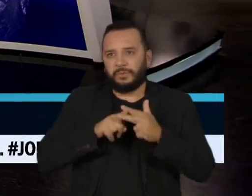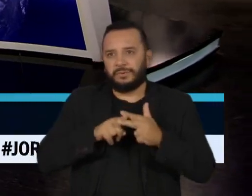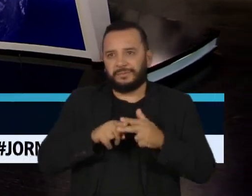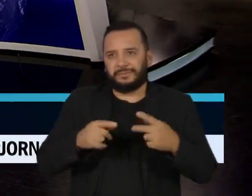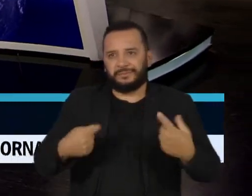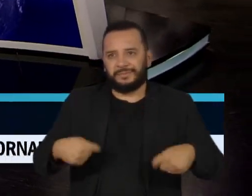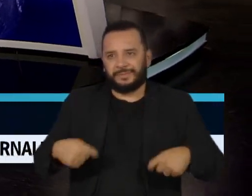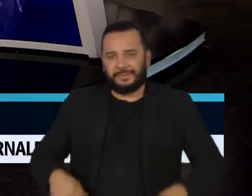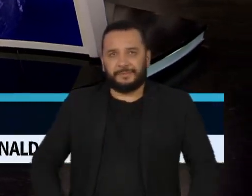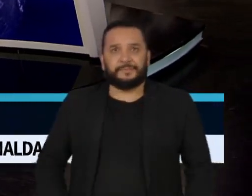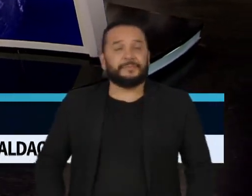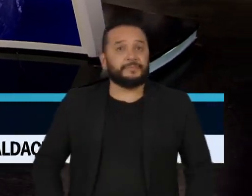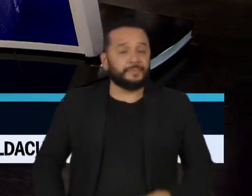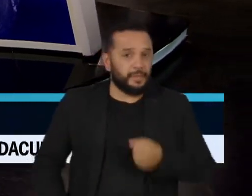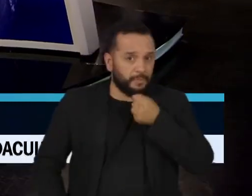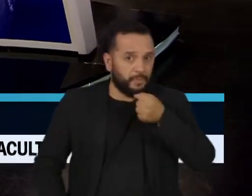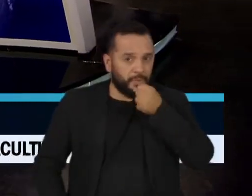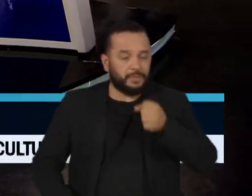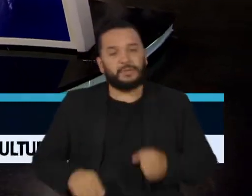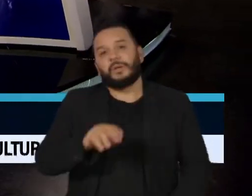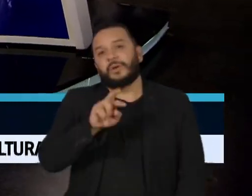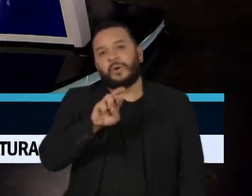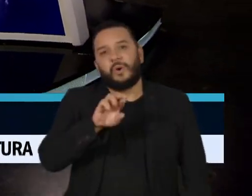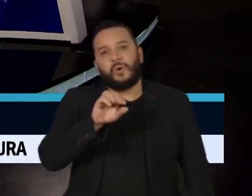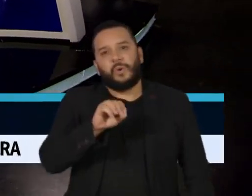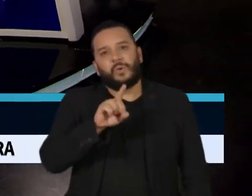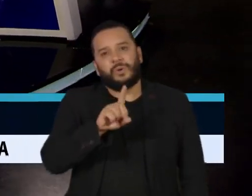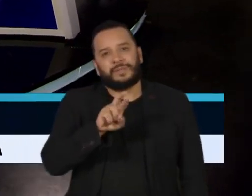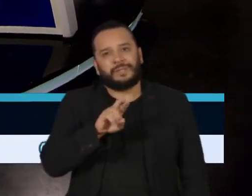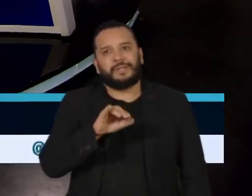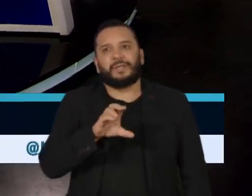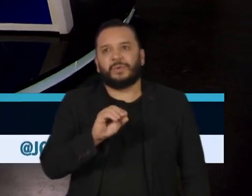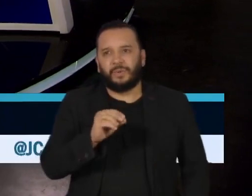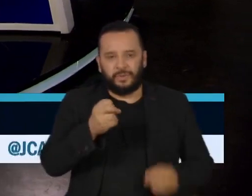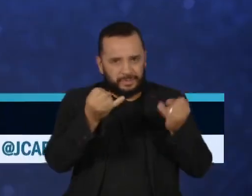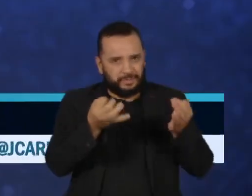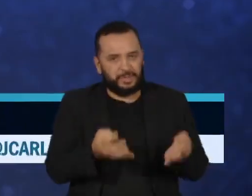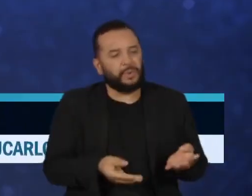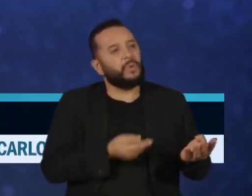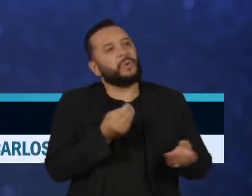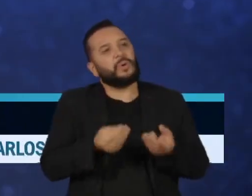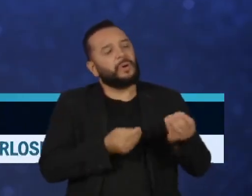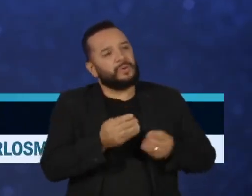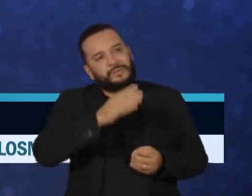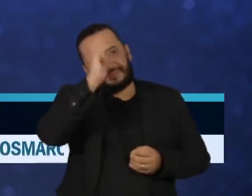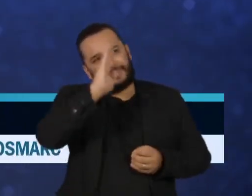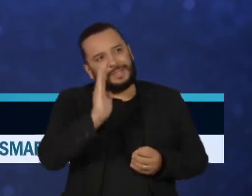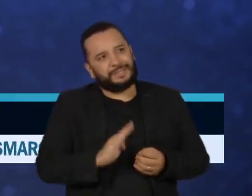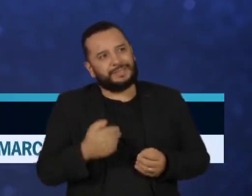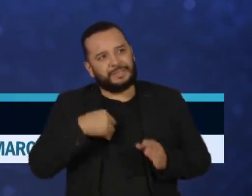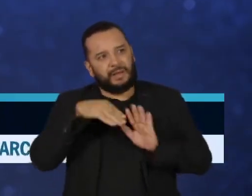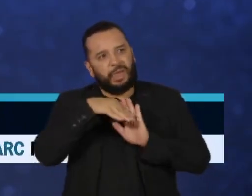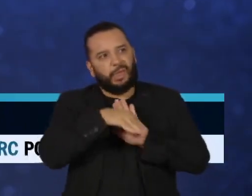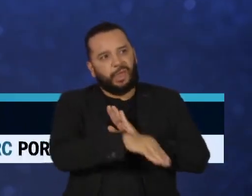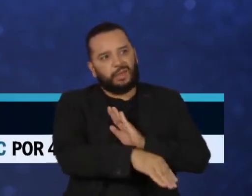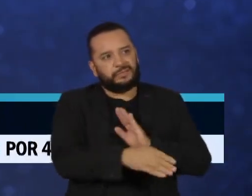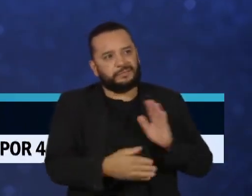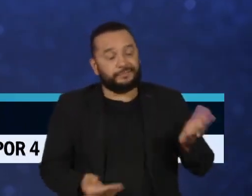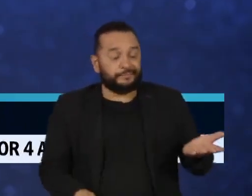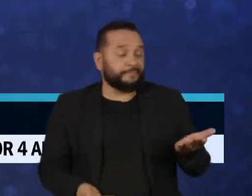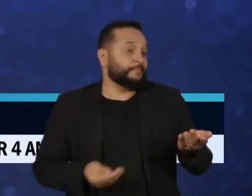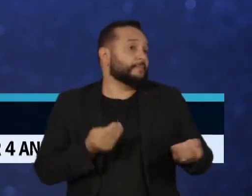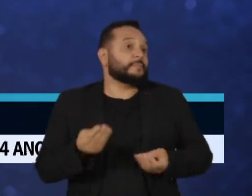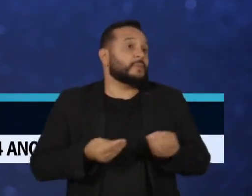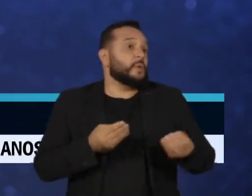O nosso repórter Rodrigo Psitelli explicou muito bem como o Brasil chegou a essa situação, né, e fez esse caminho inverso aí. Agora, daqui para